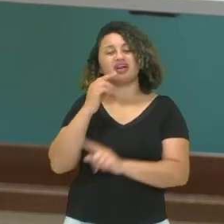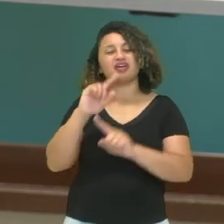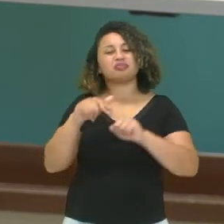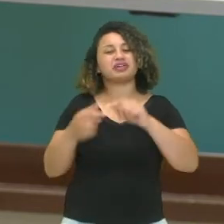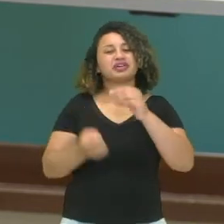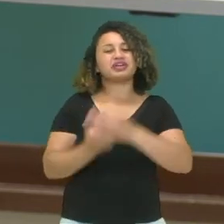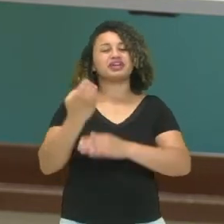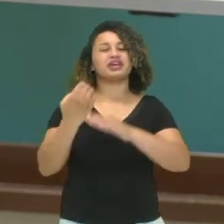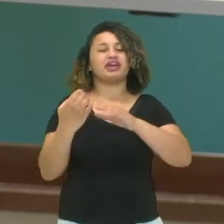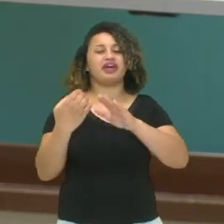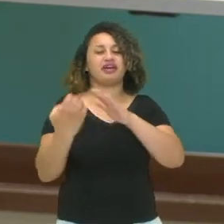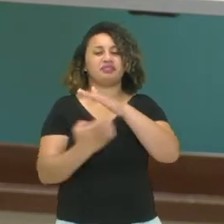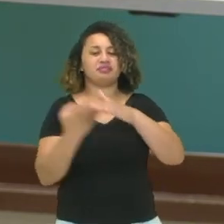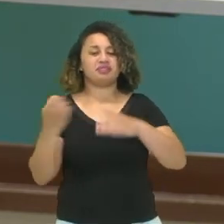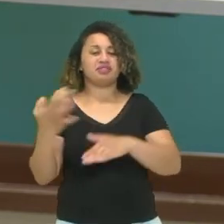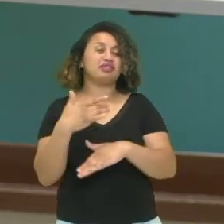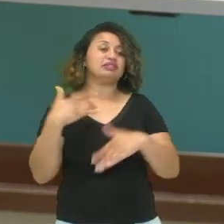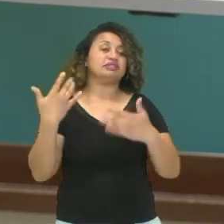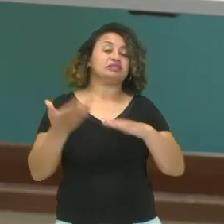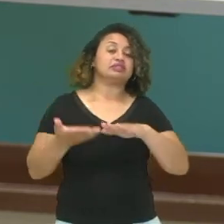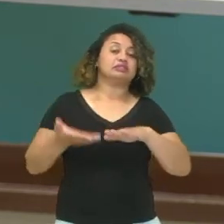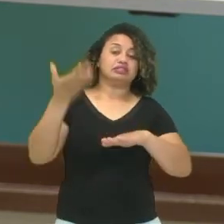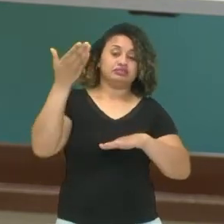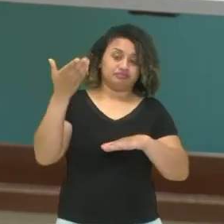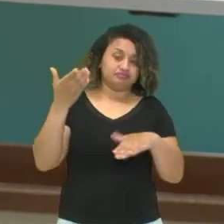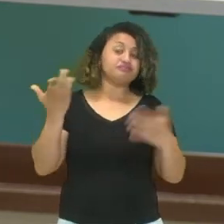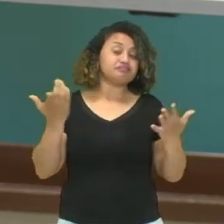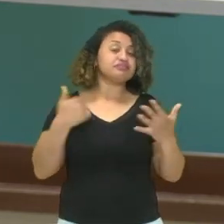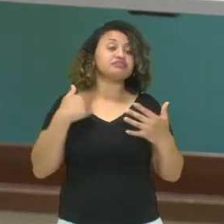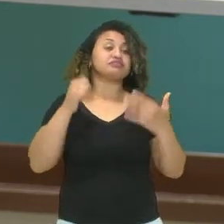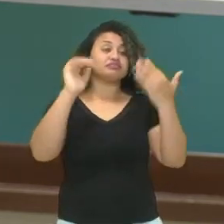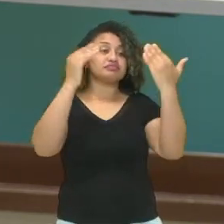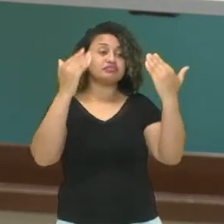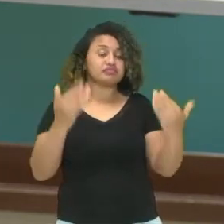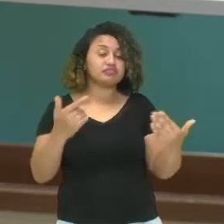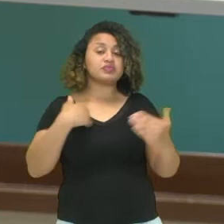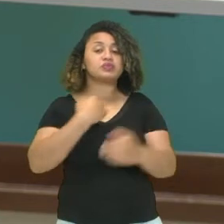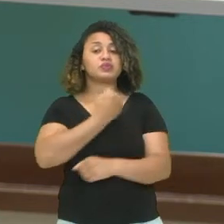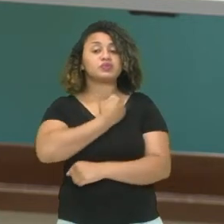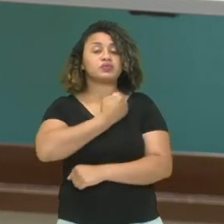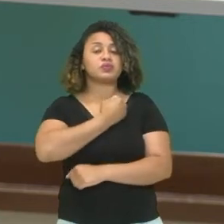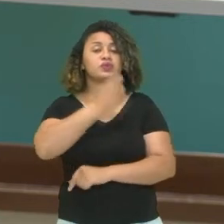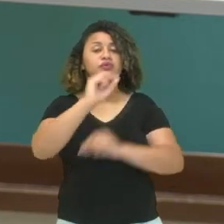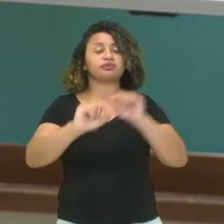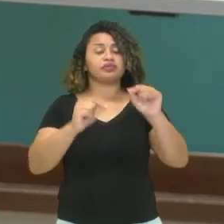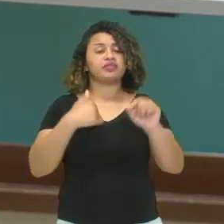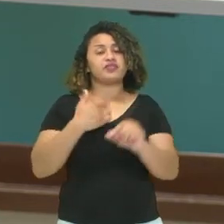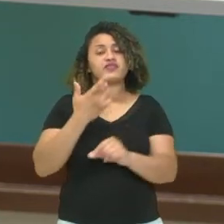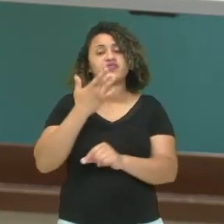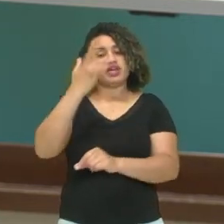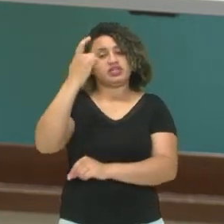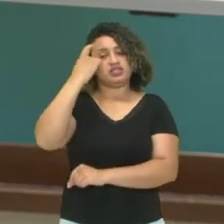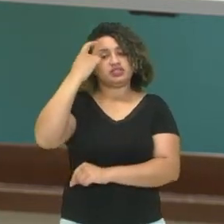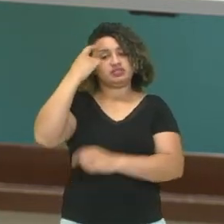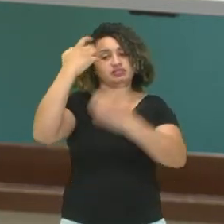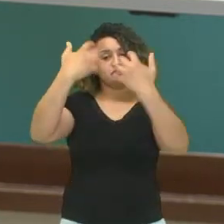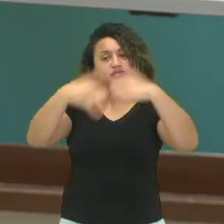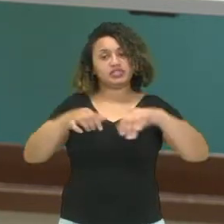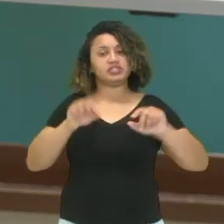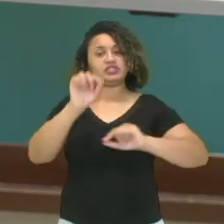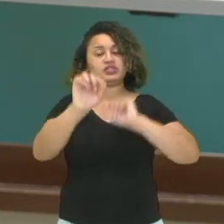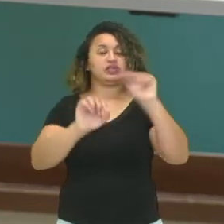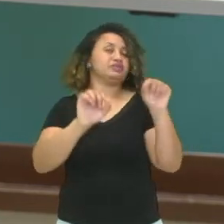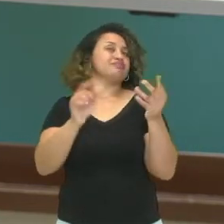são extremamente altas. Quando analisamos esses números, é fácil pensar que não